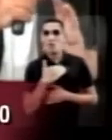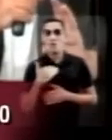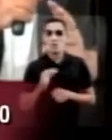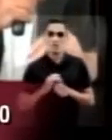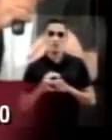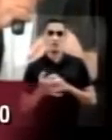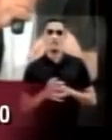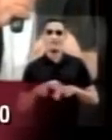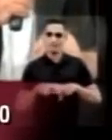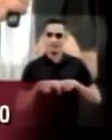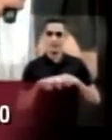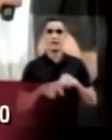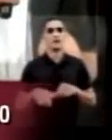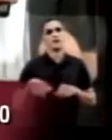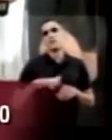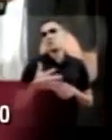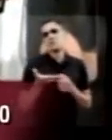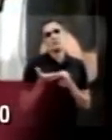de 3 óbitos